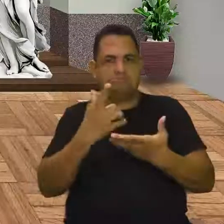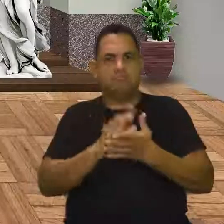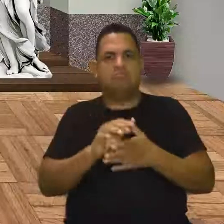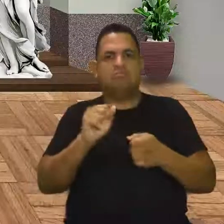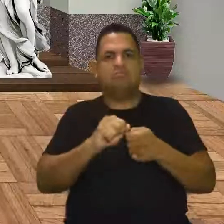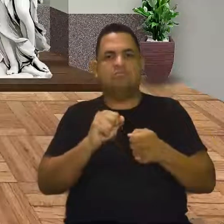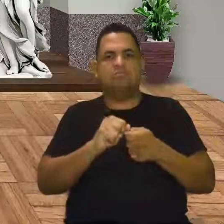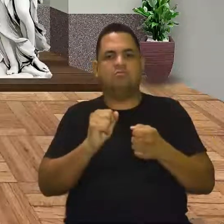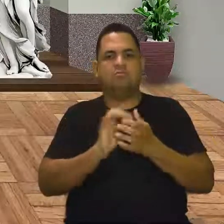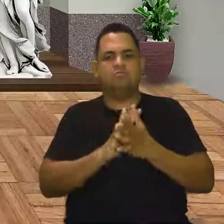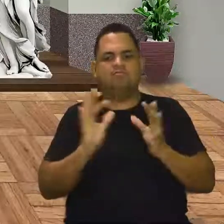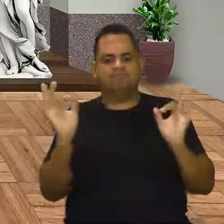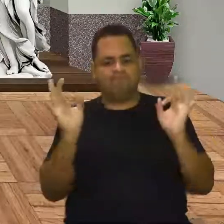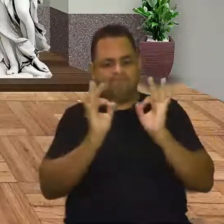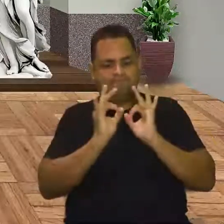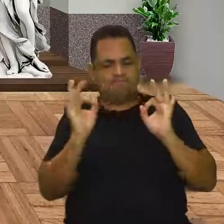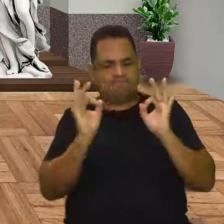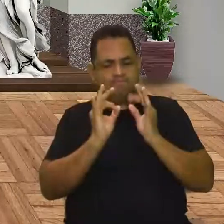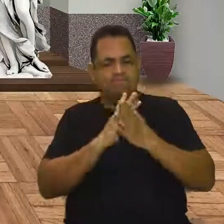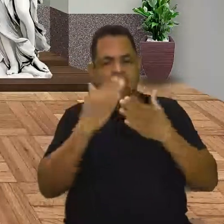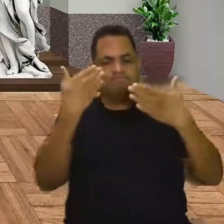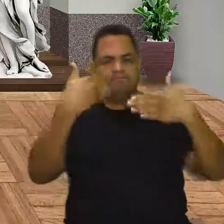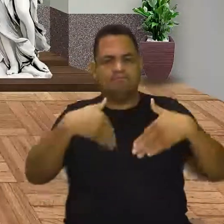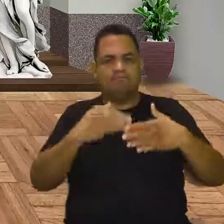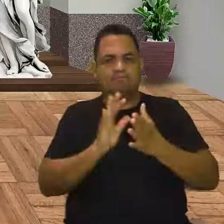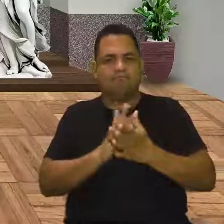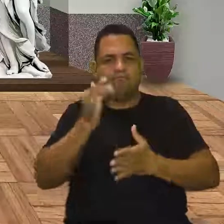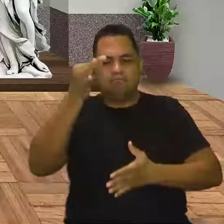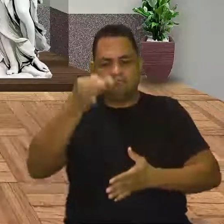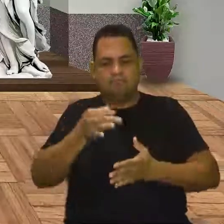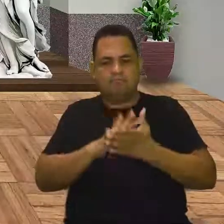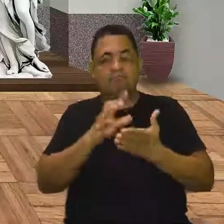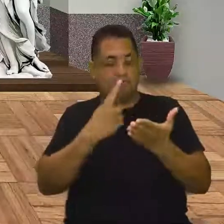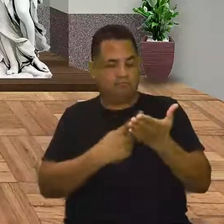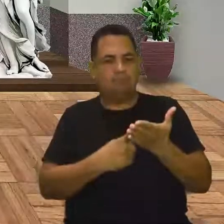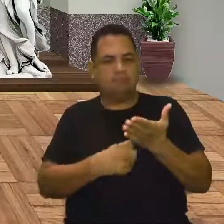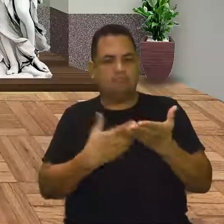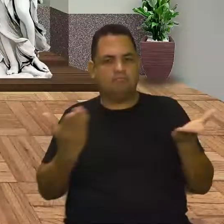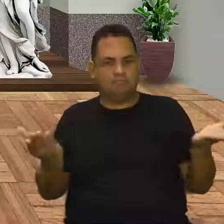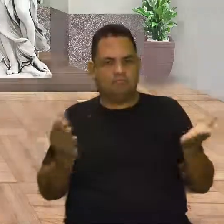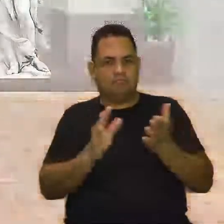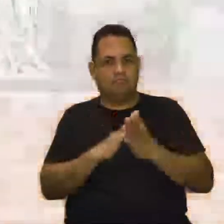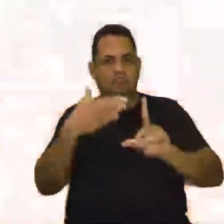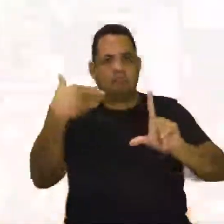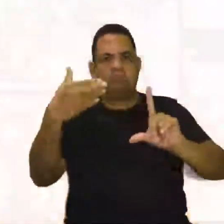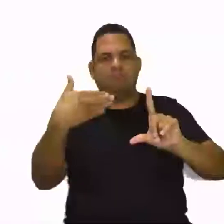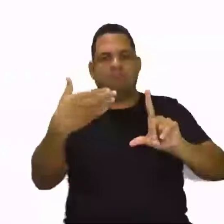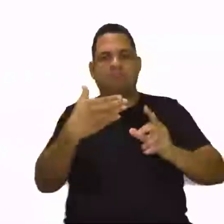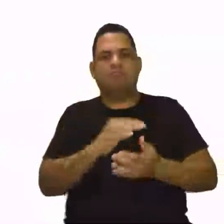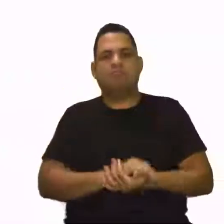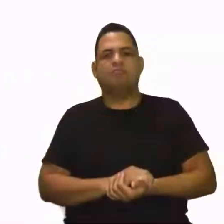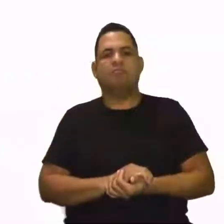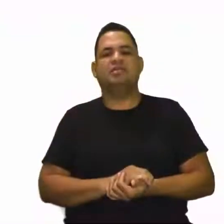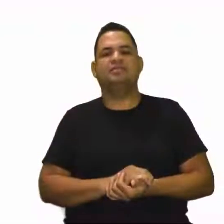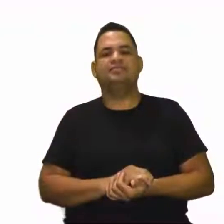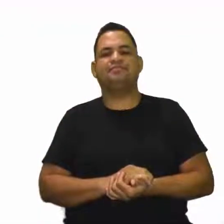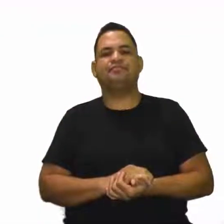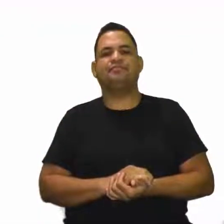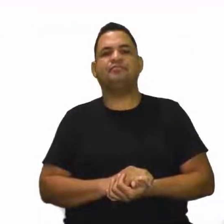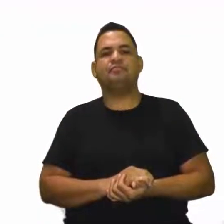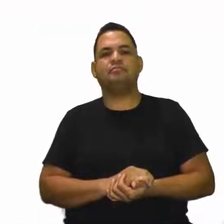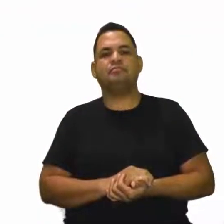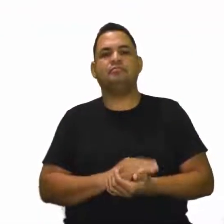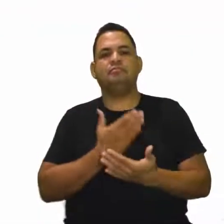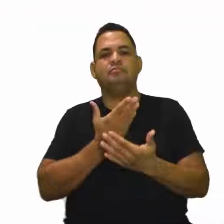fazer uma excelente prova. Tá certo? Combinados assim? Joga na tela. Então, partimos para